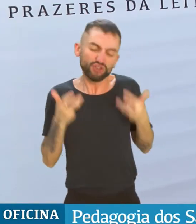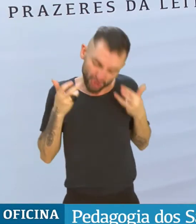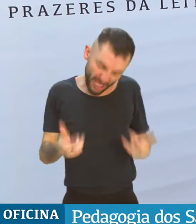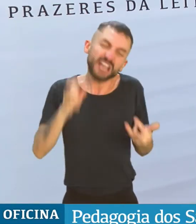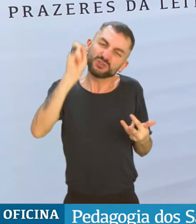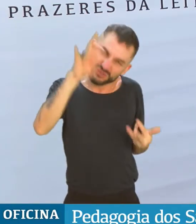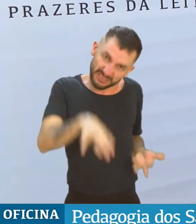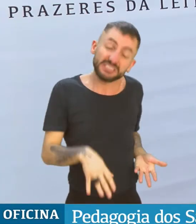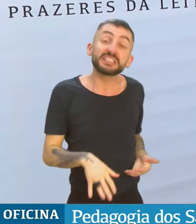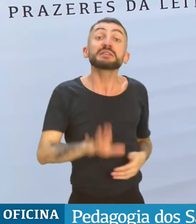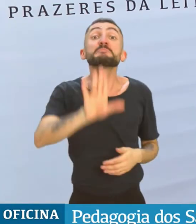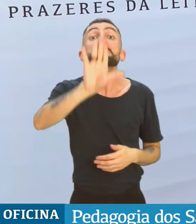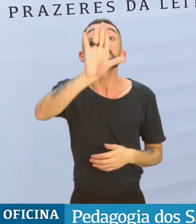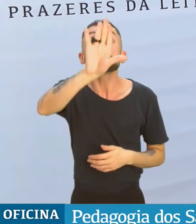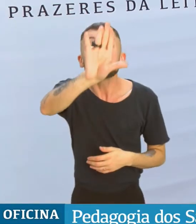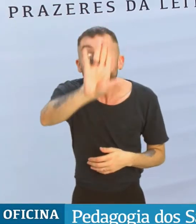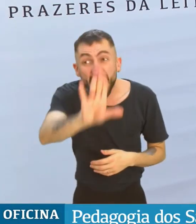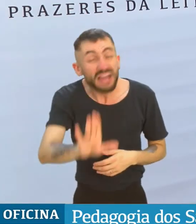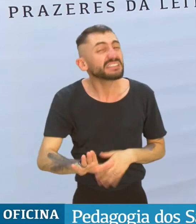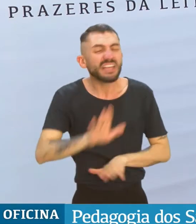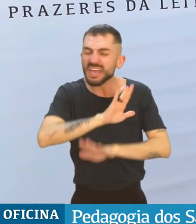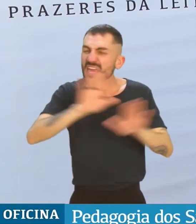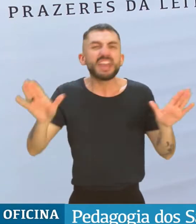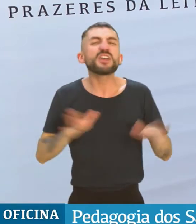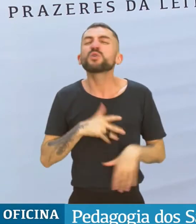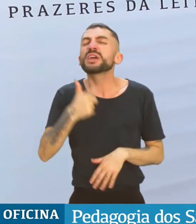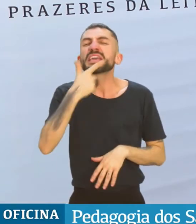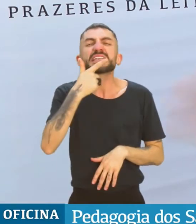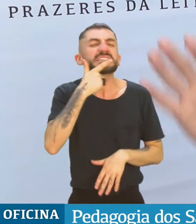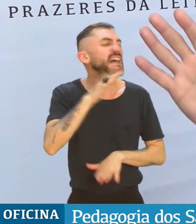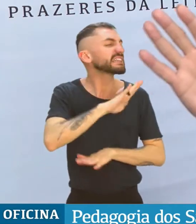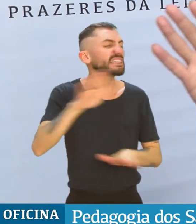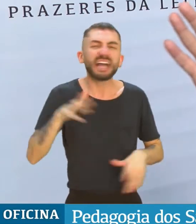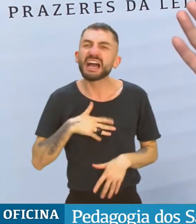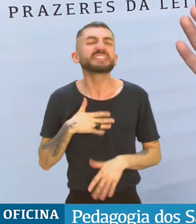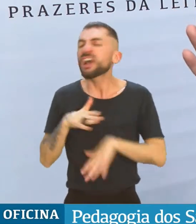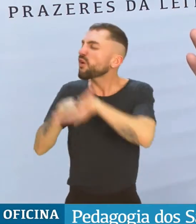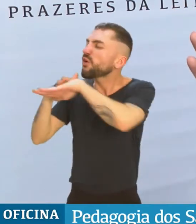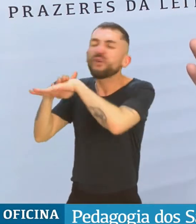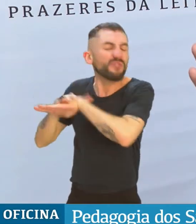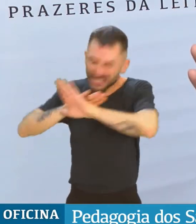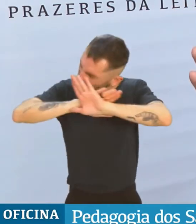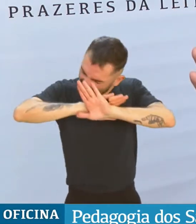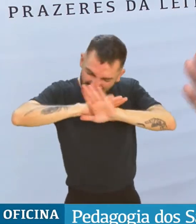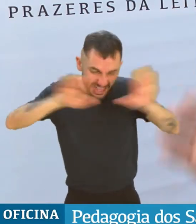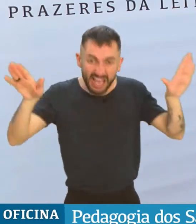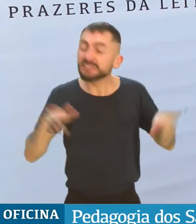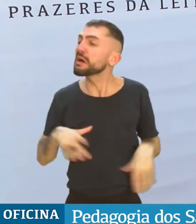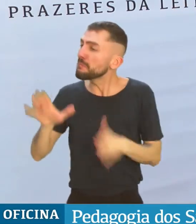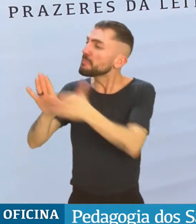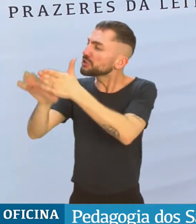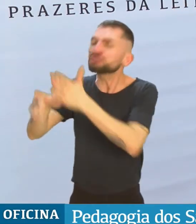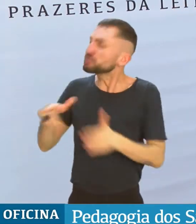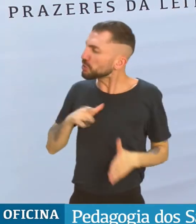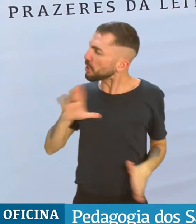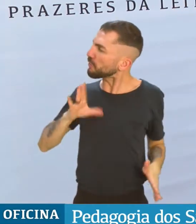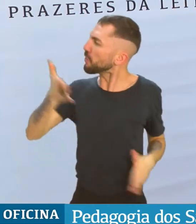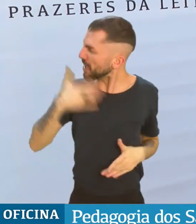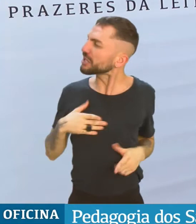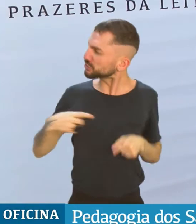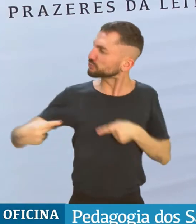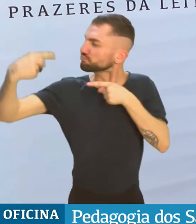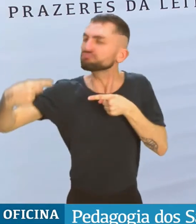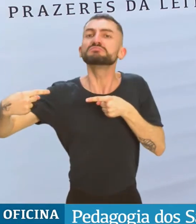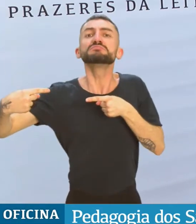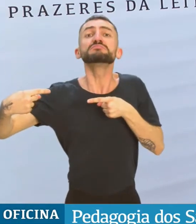enjoado, mais sério do que defunto, não sou de puxar risada, não sou de trocar assunto, não fujo da bandidagem, e se tiver mula selvagem